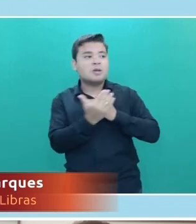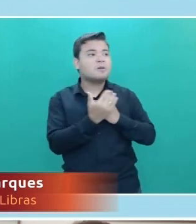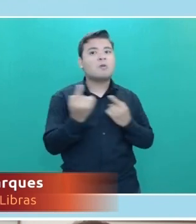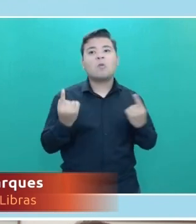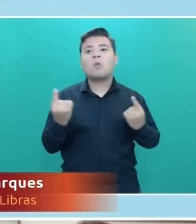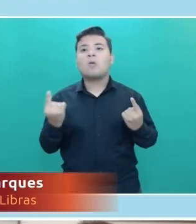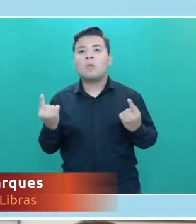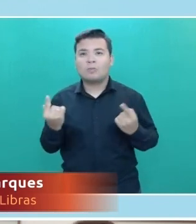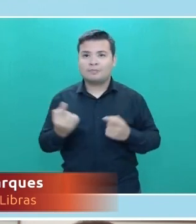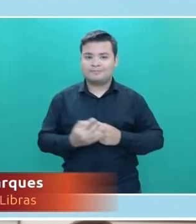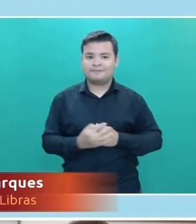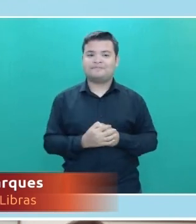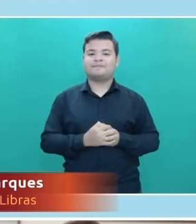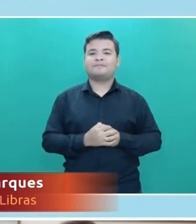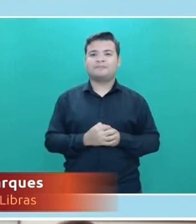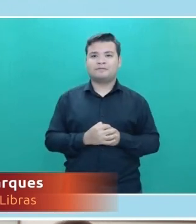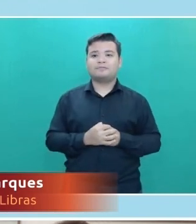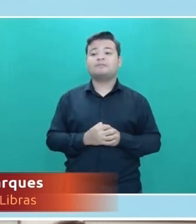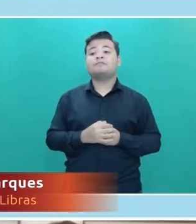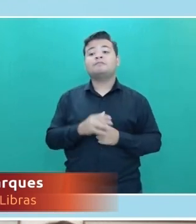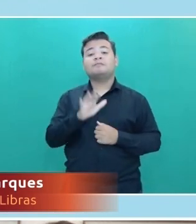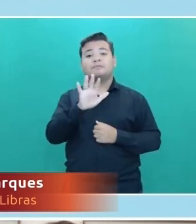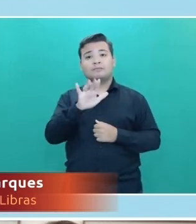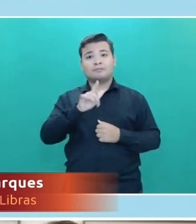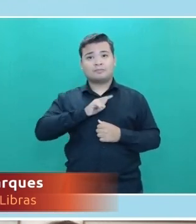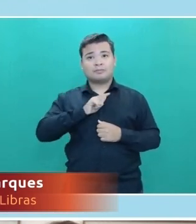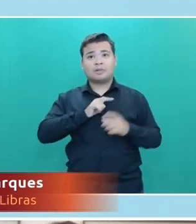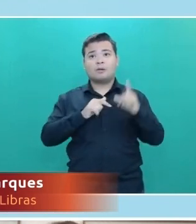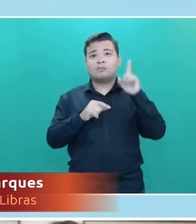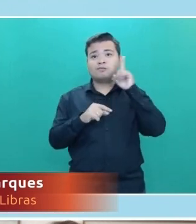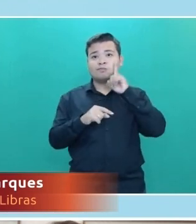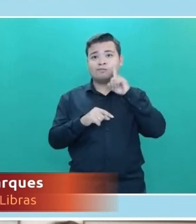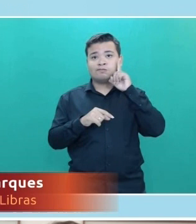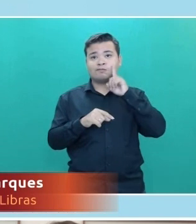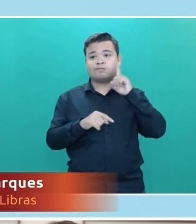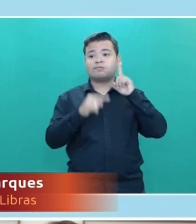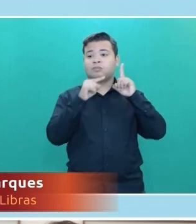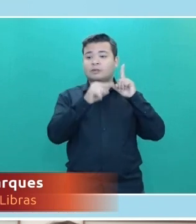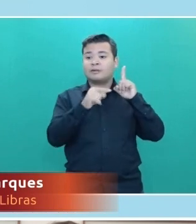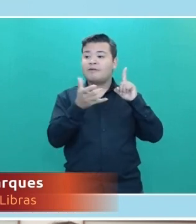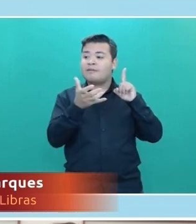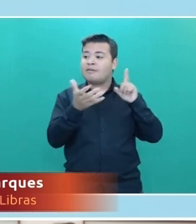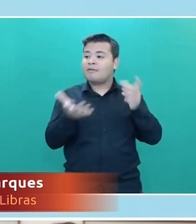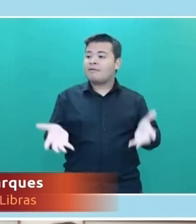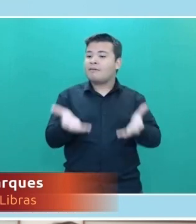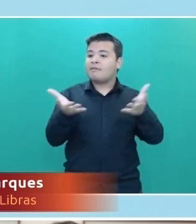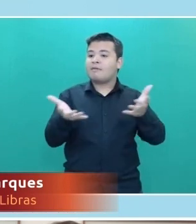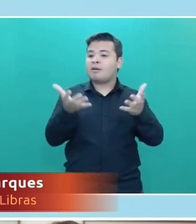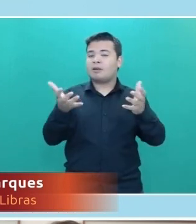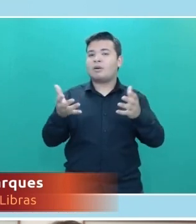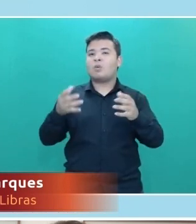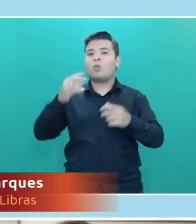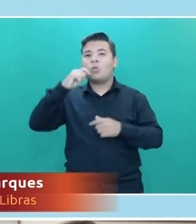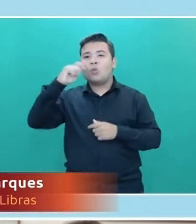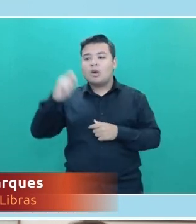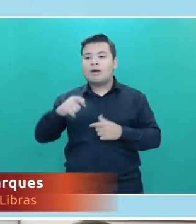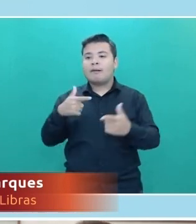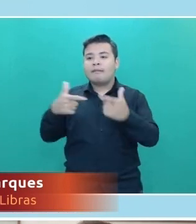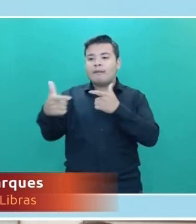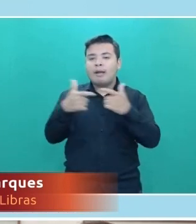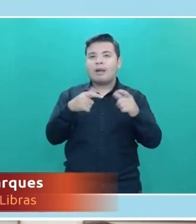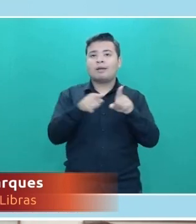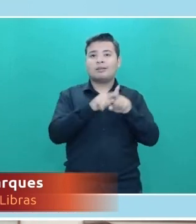nessa temática, como aos Estados Unidos interessa muito a guerra na Ucrânia, a questão da OTAN, dos